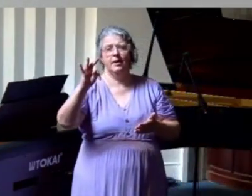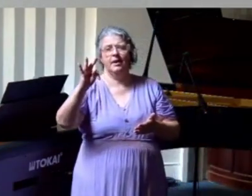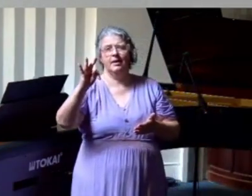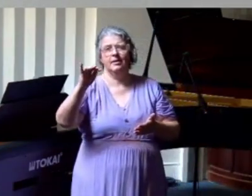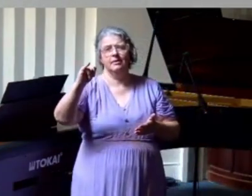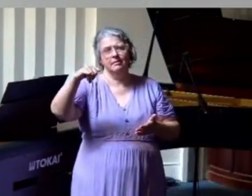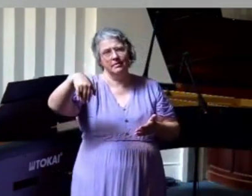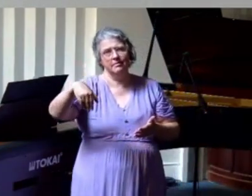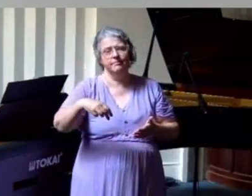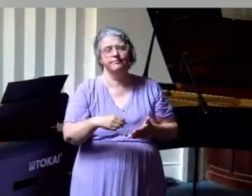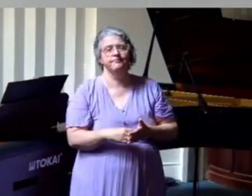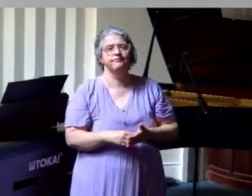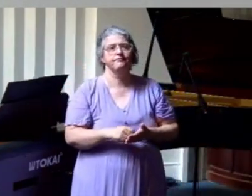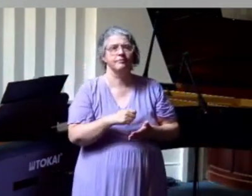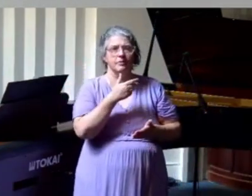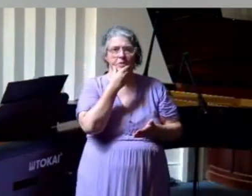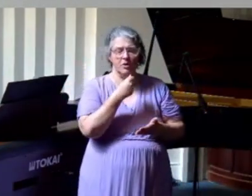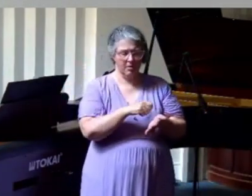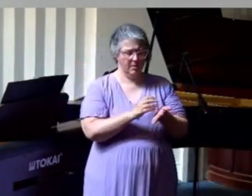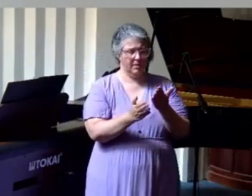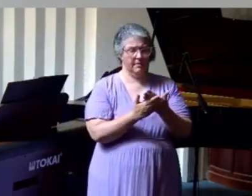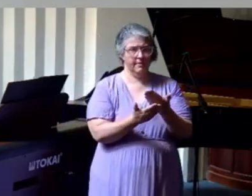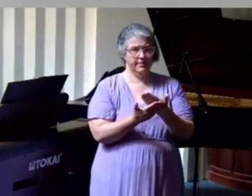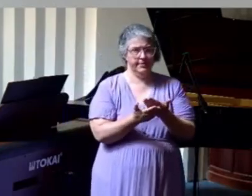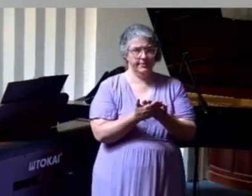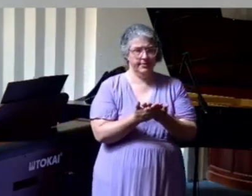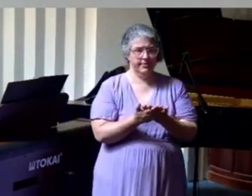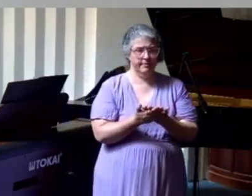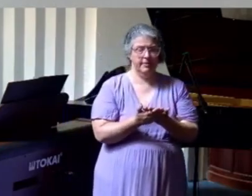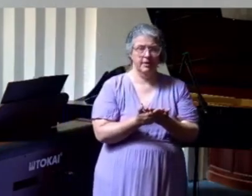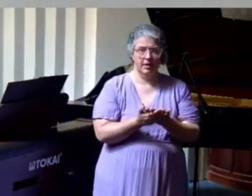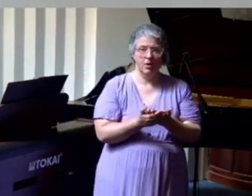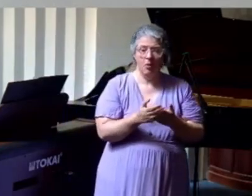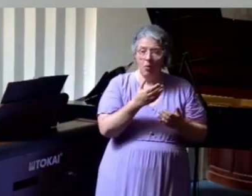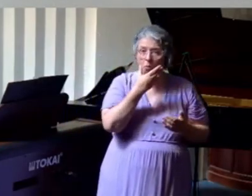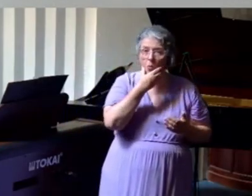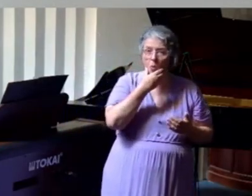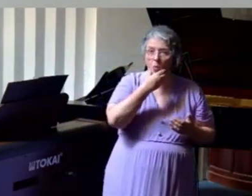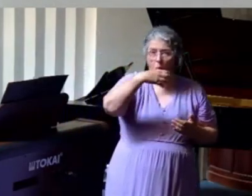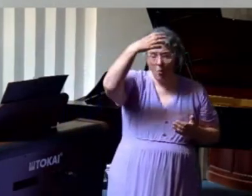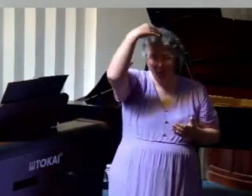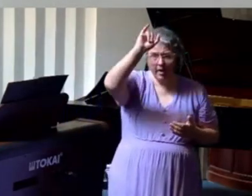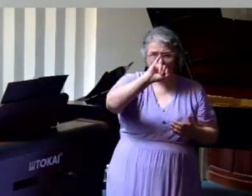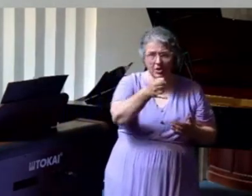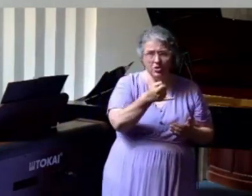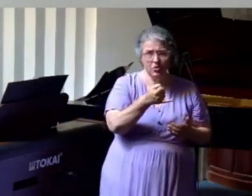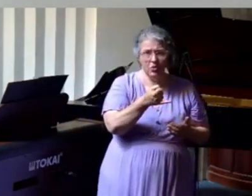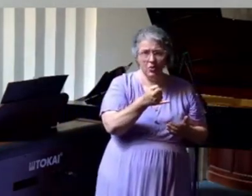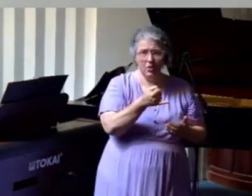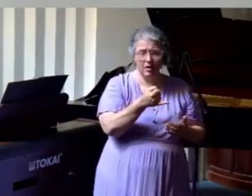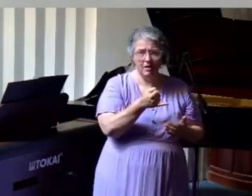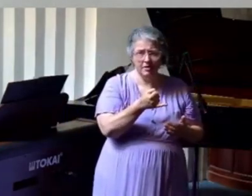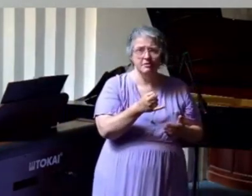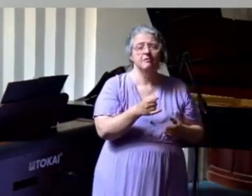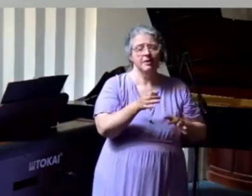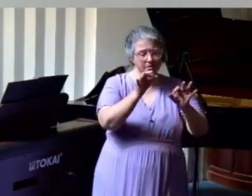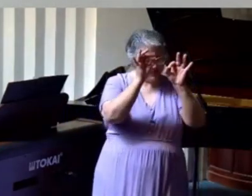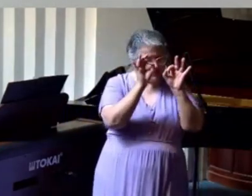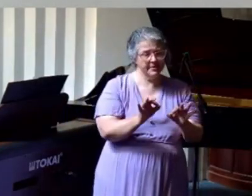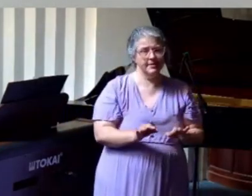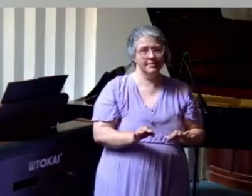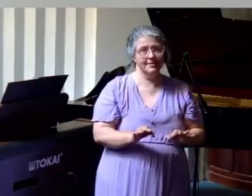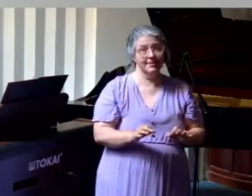uma parte das Escrituras, ele diz assim: Joás fez o que era reto, mas a sua religião era muito dependente